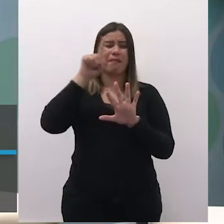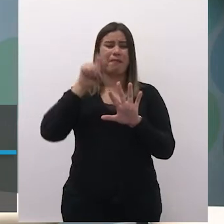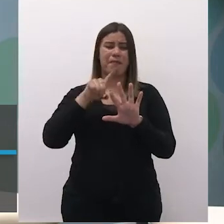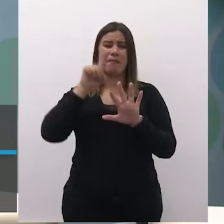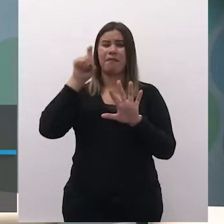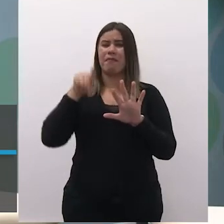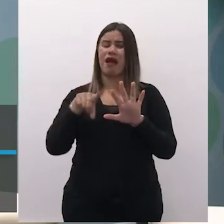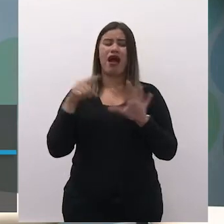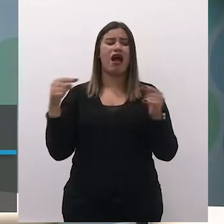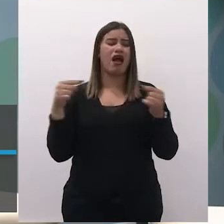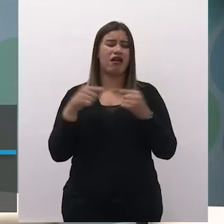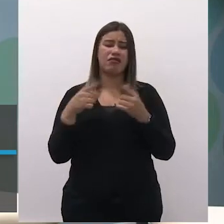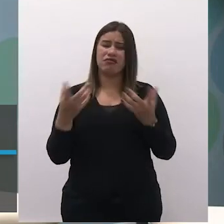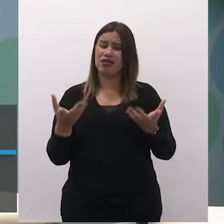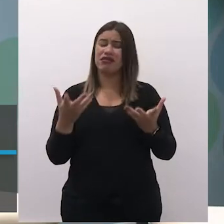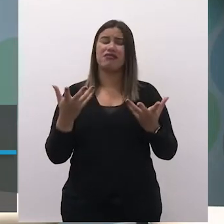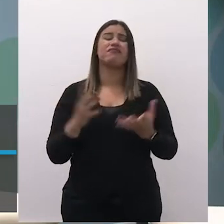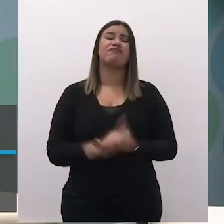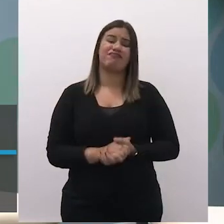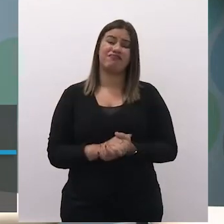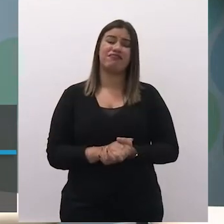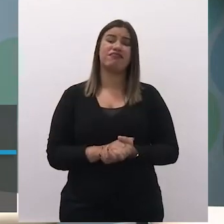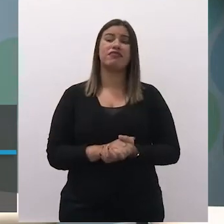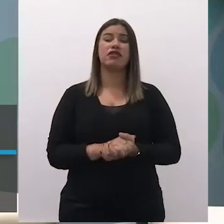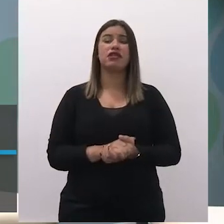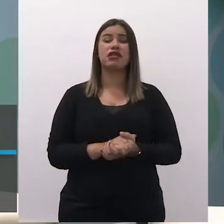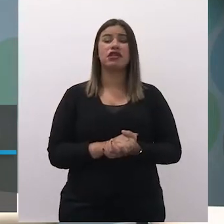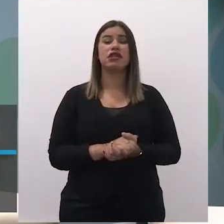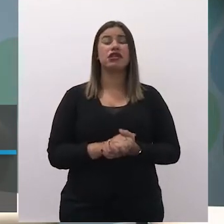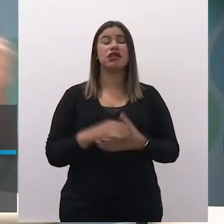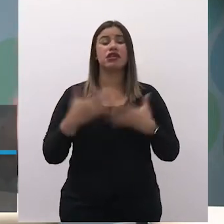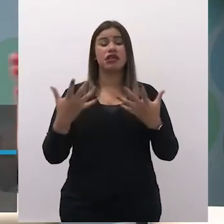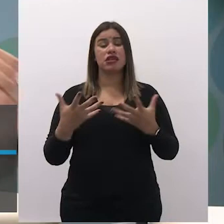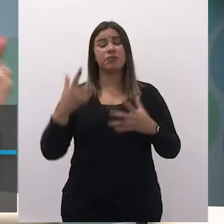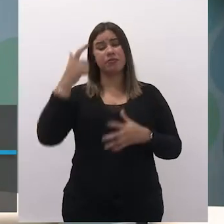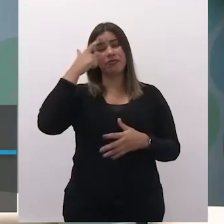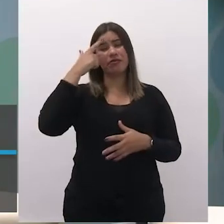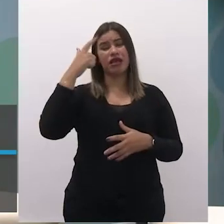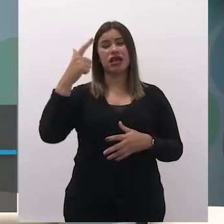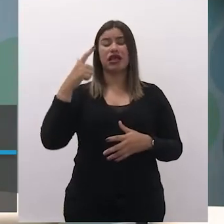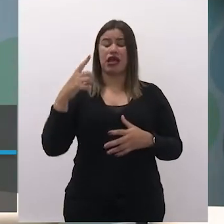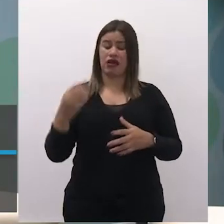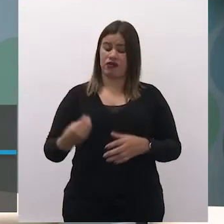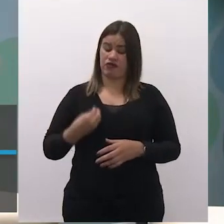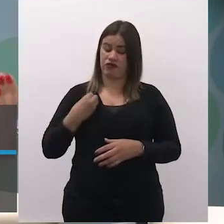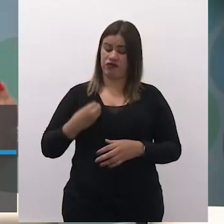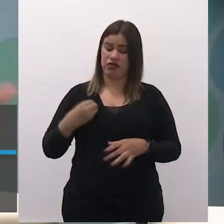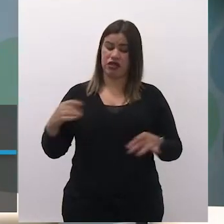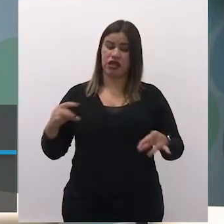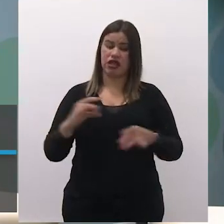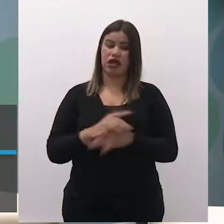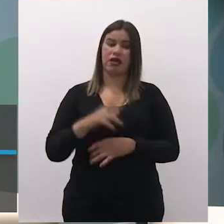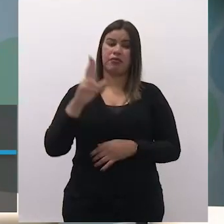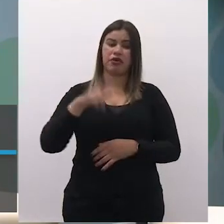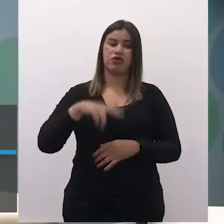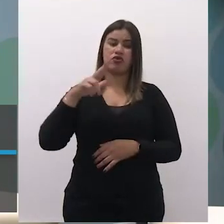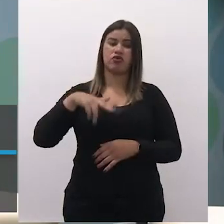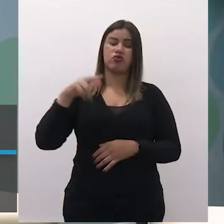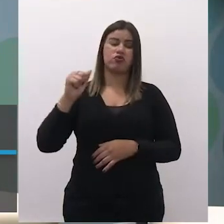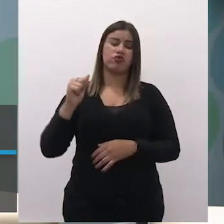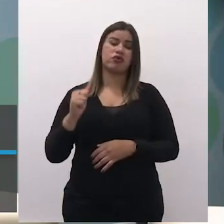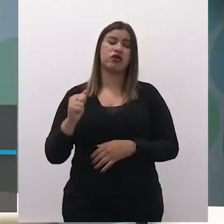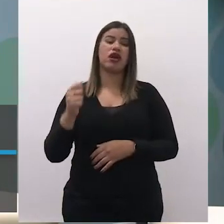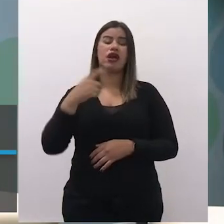formal, ele não tem fim, porque ao longo da nossa vida, ao longo do nosso cotidiano, a gente está